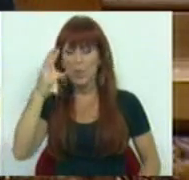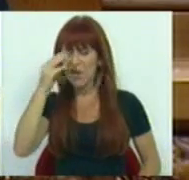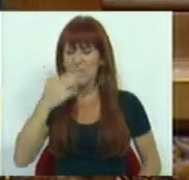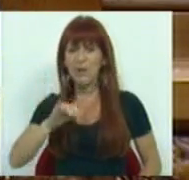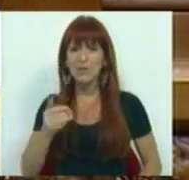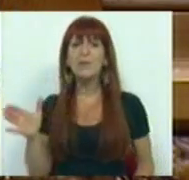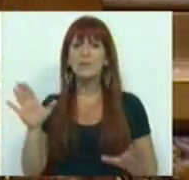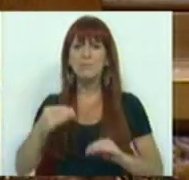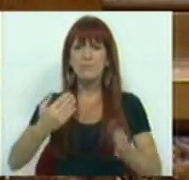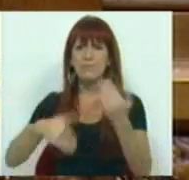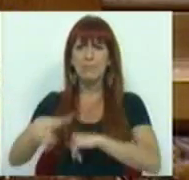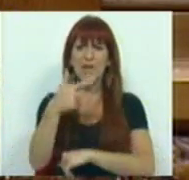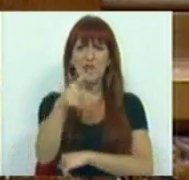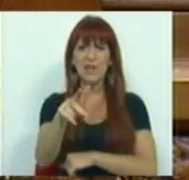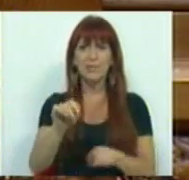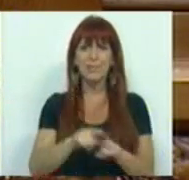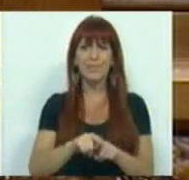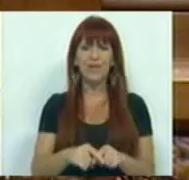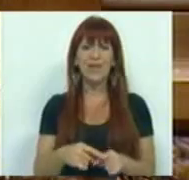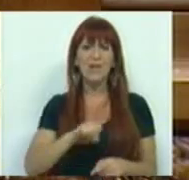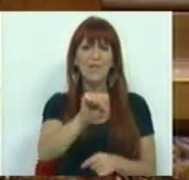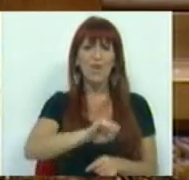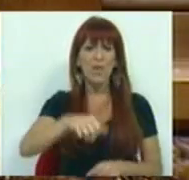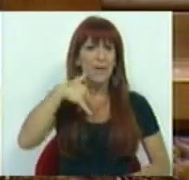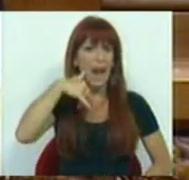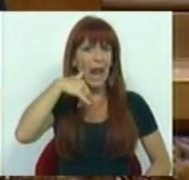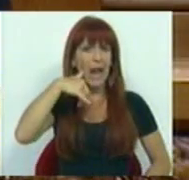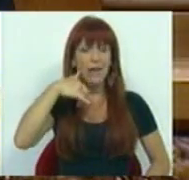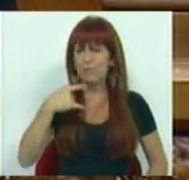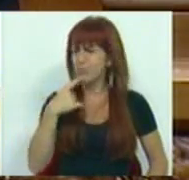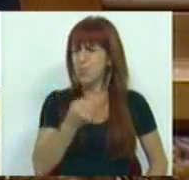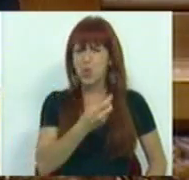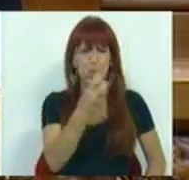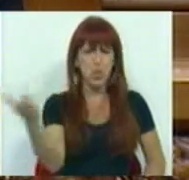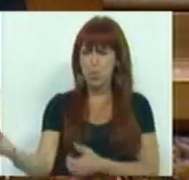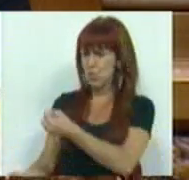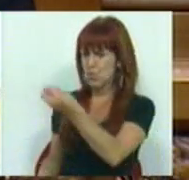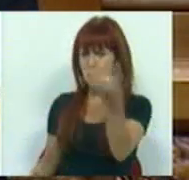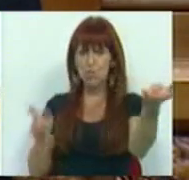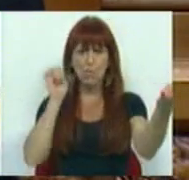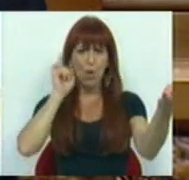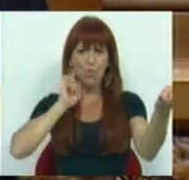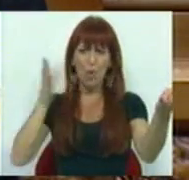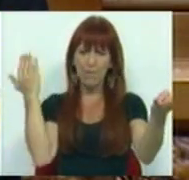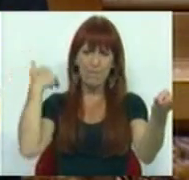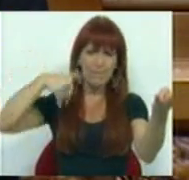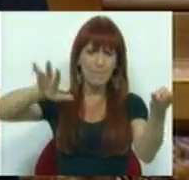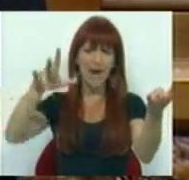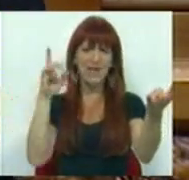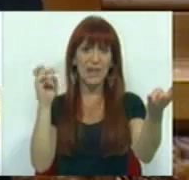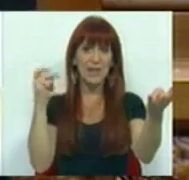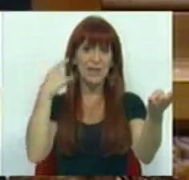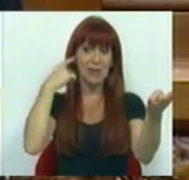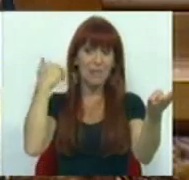e mais de 100 no call center da Vodafone. Estão lá muitos deles e muitas delas há mais de 6